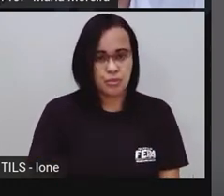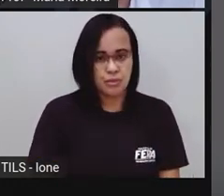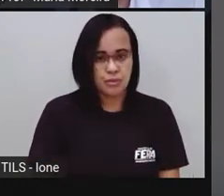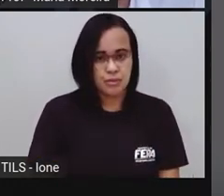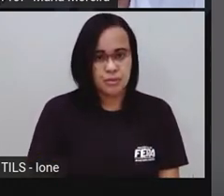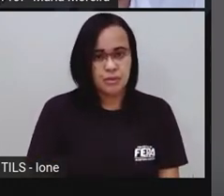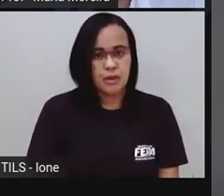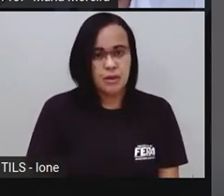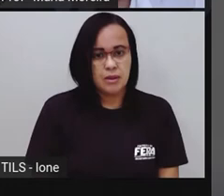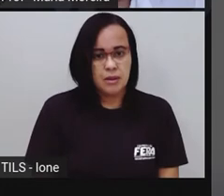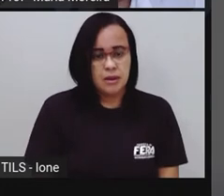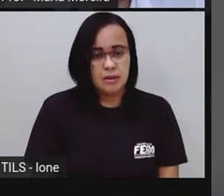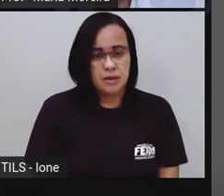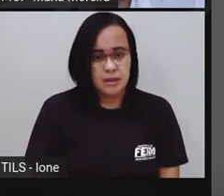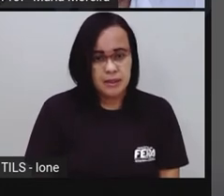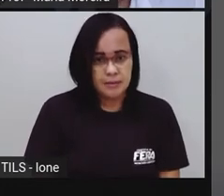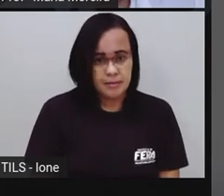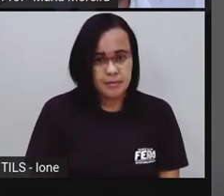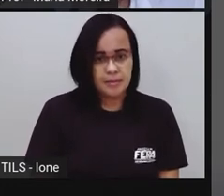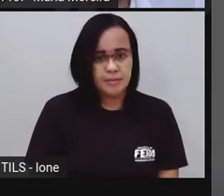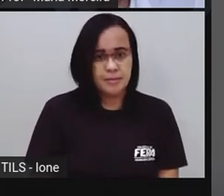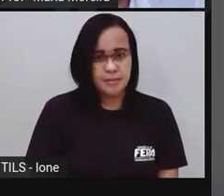coisa aqui ó sem